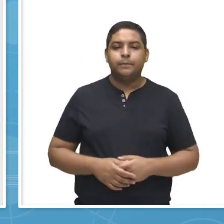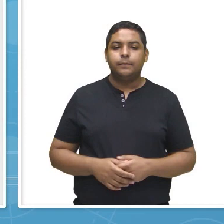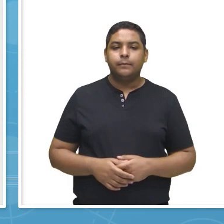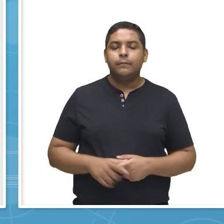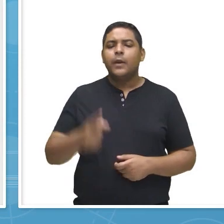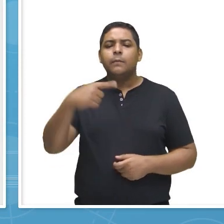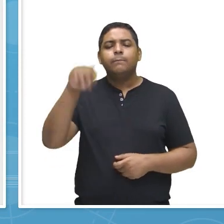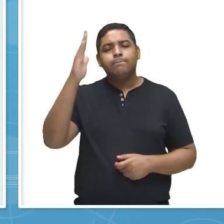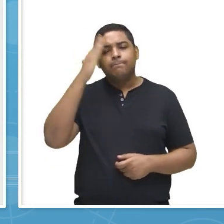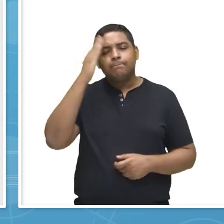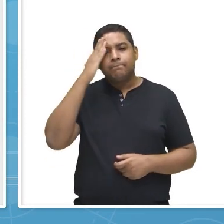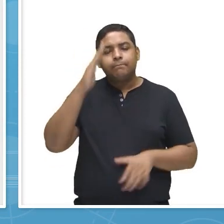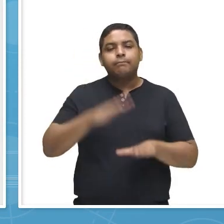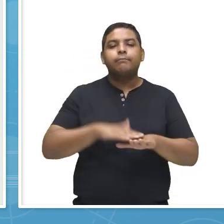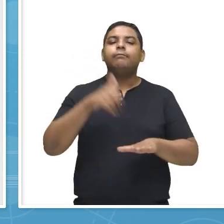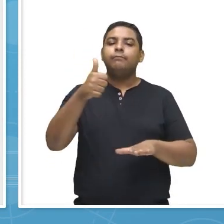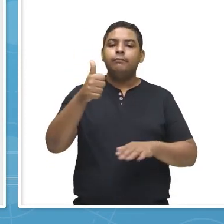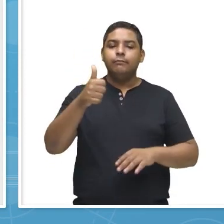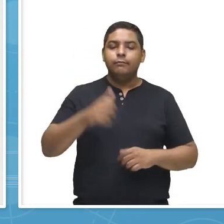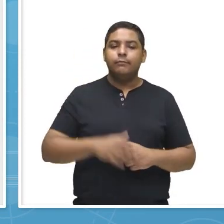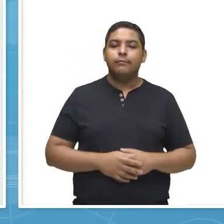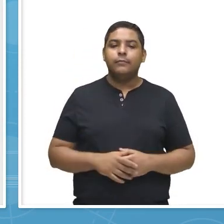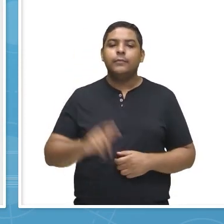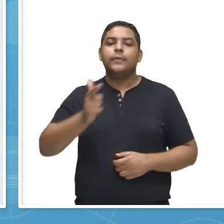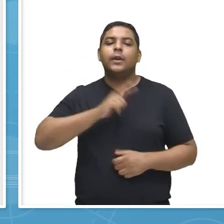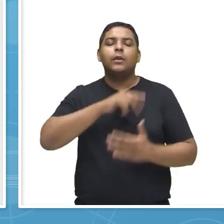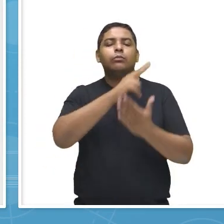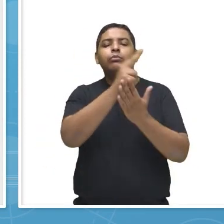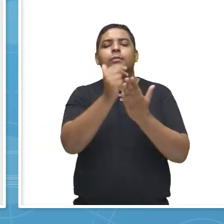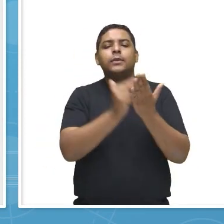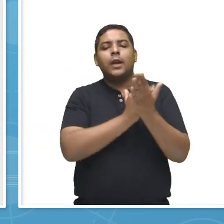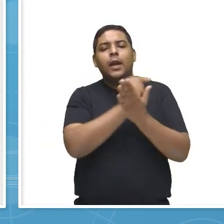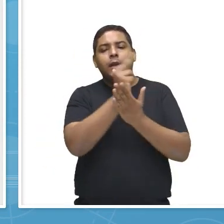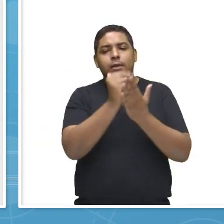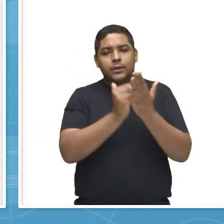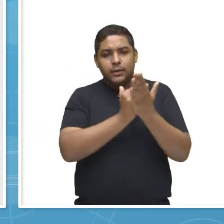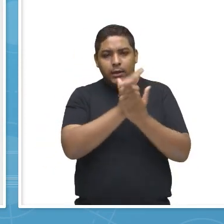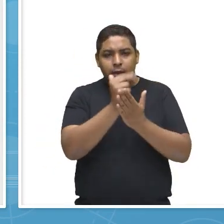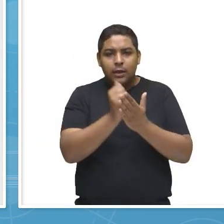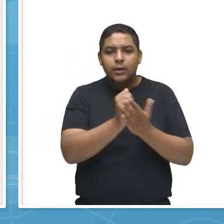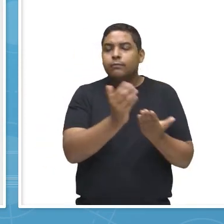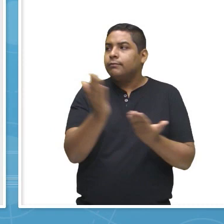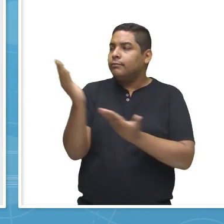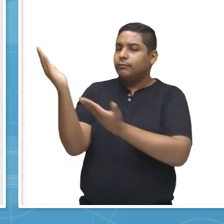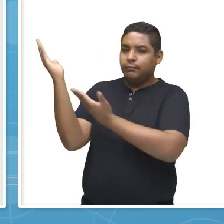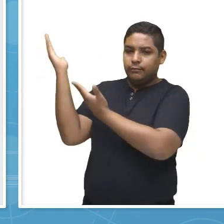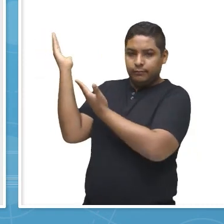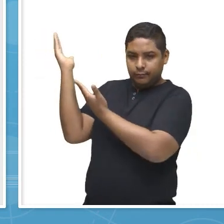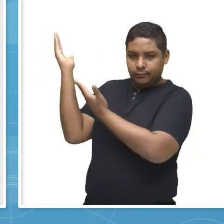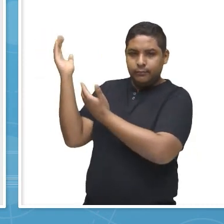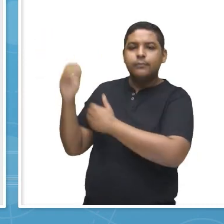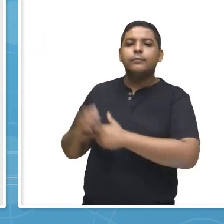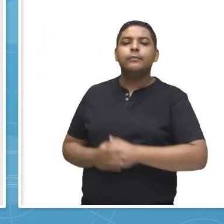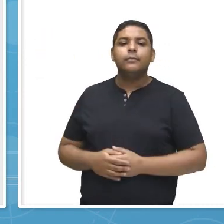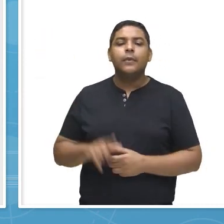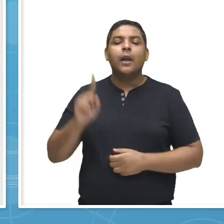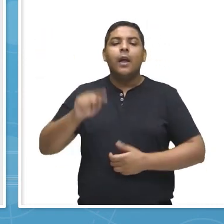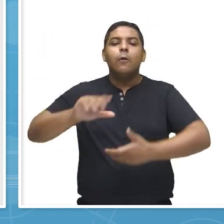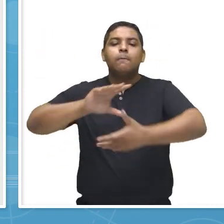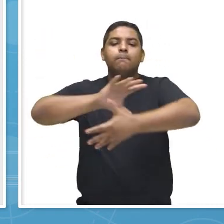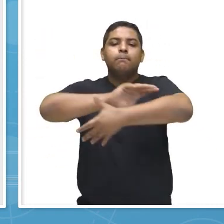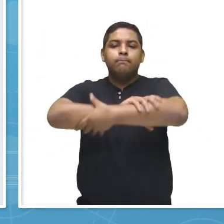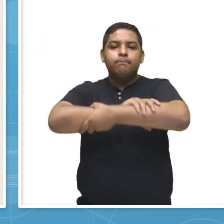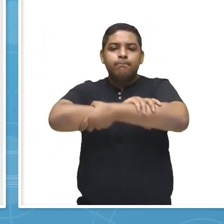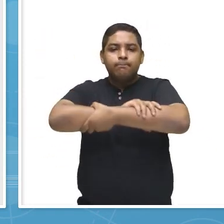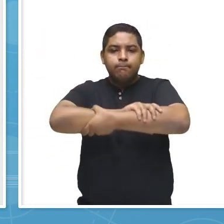vocês entenderem melhor, eu trouxe um desenho aqui para vocês, tá? Que se chama o acordo, né? O